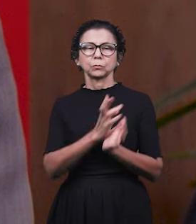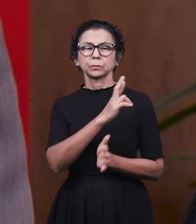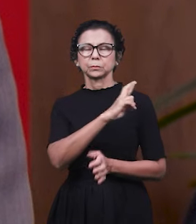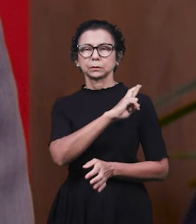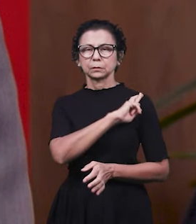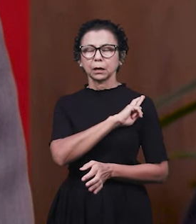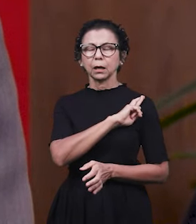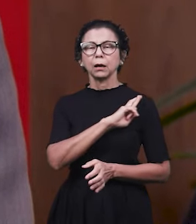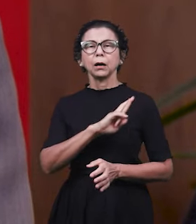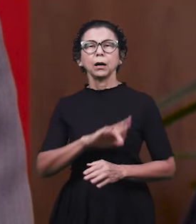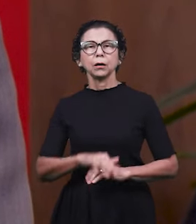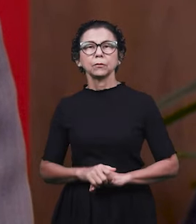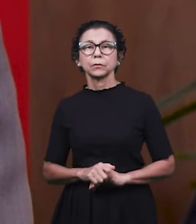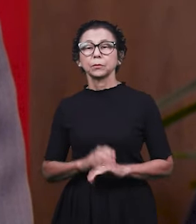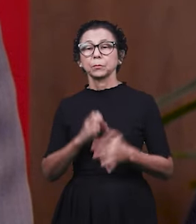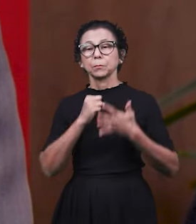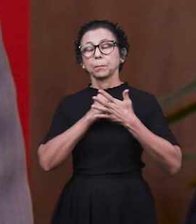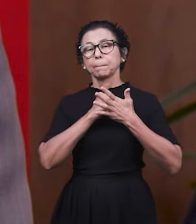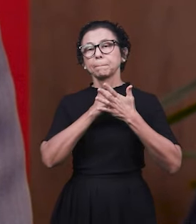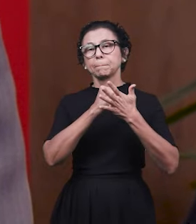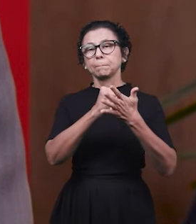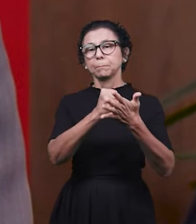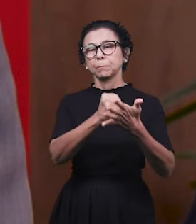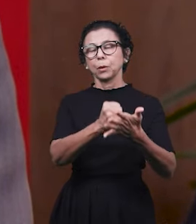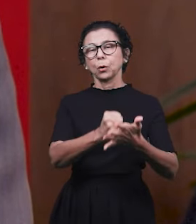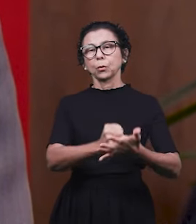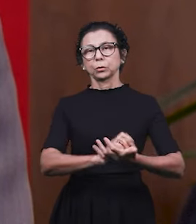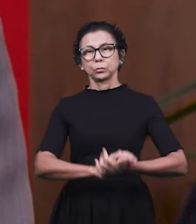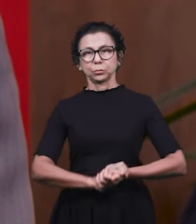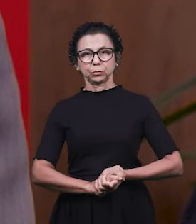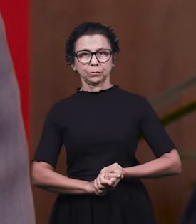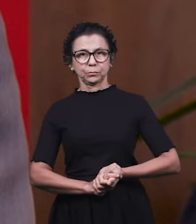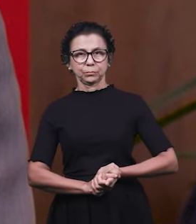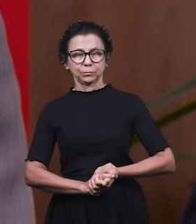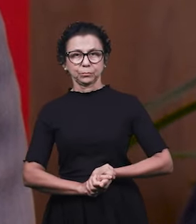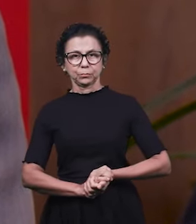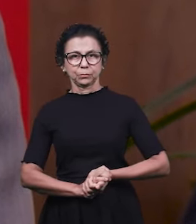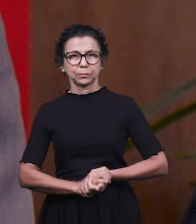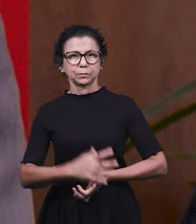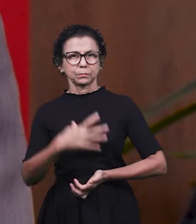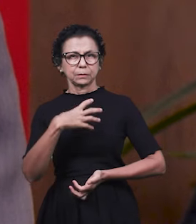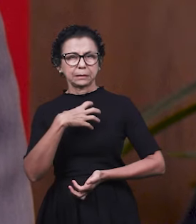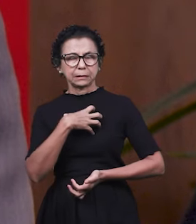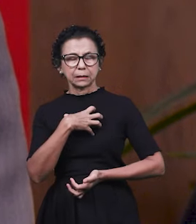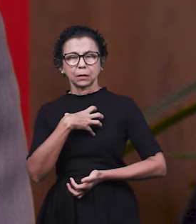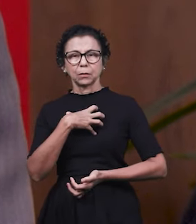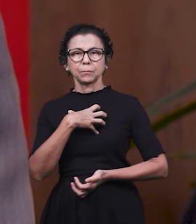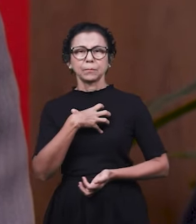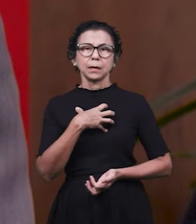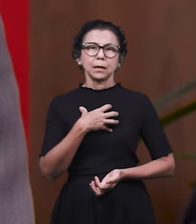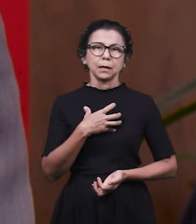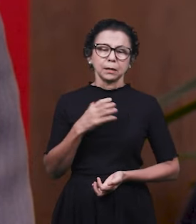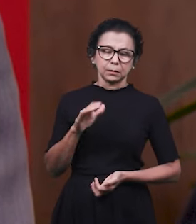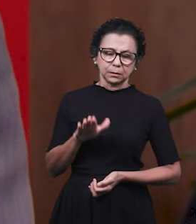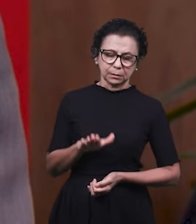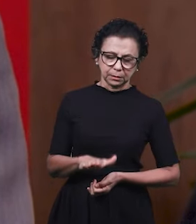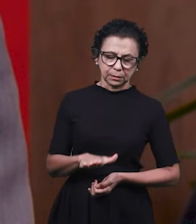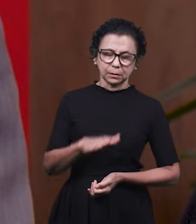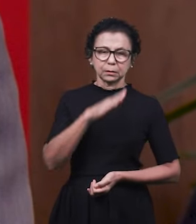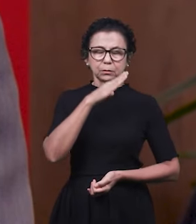vai ser o suporte emocional para que a criança ou adolescente, ele tenha tudo que